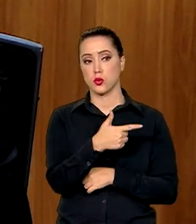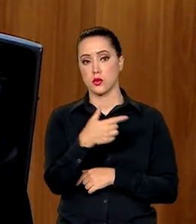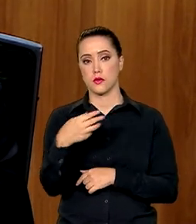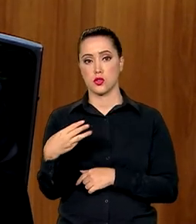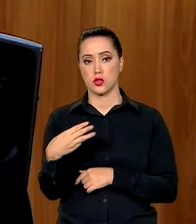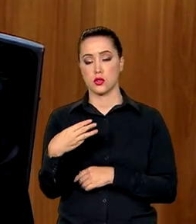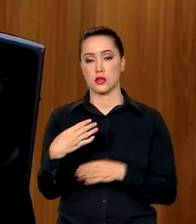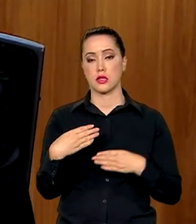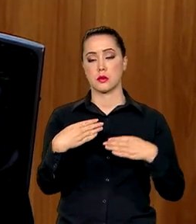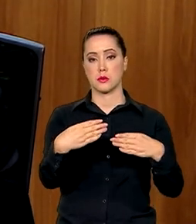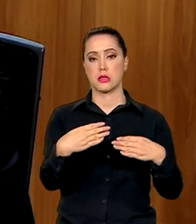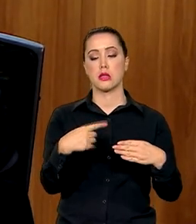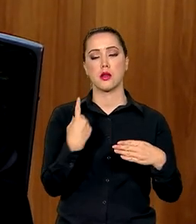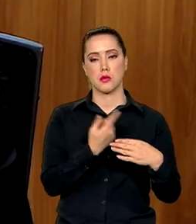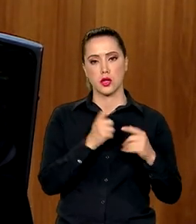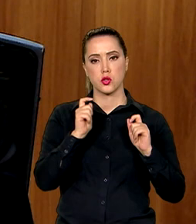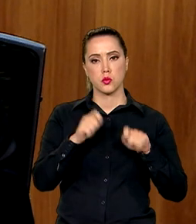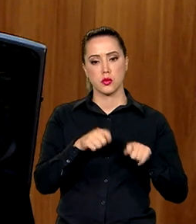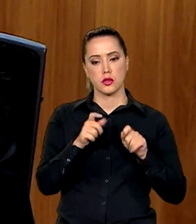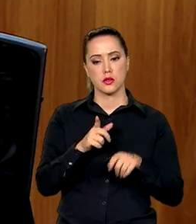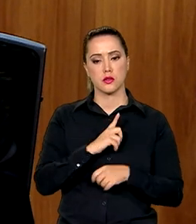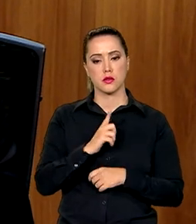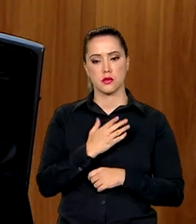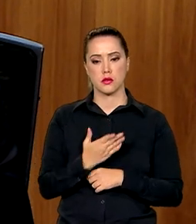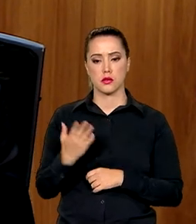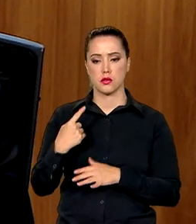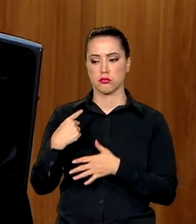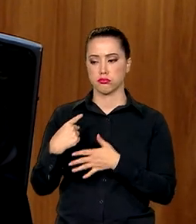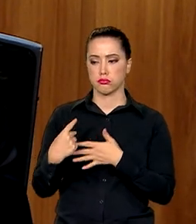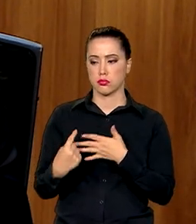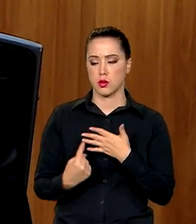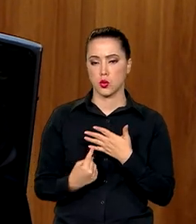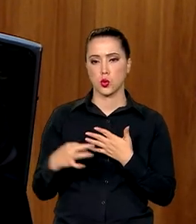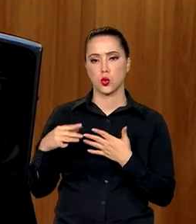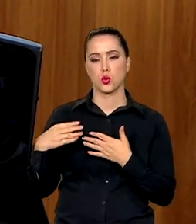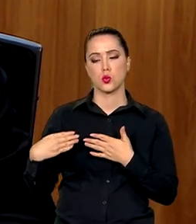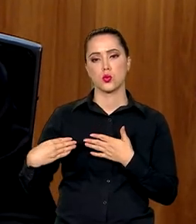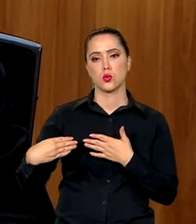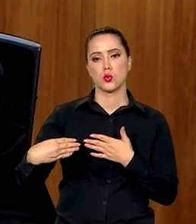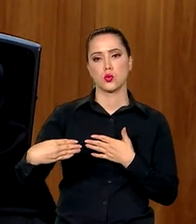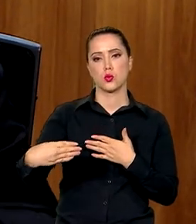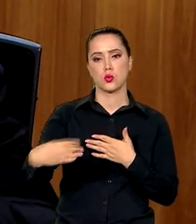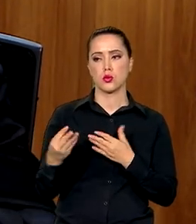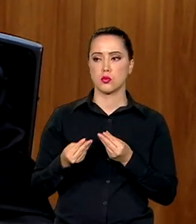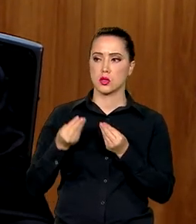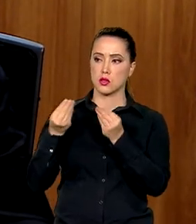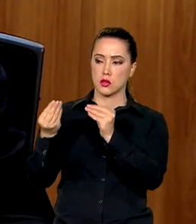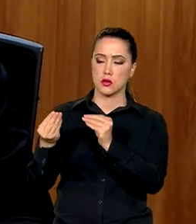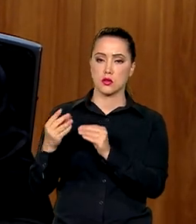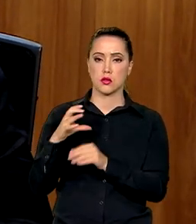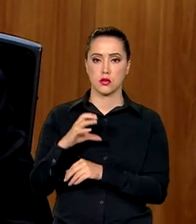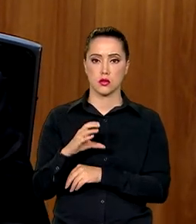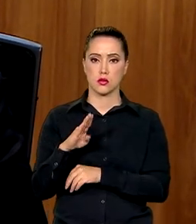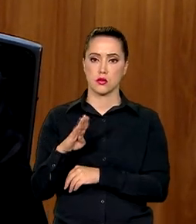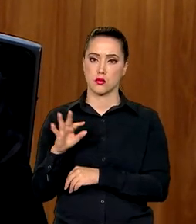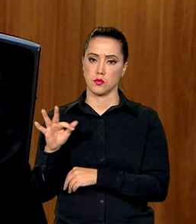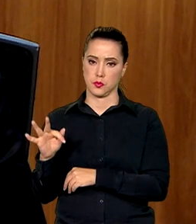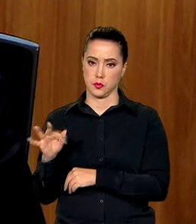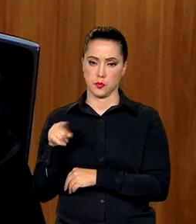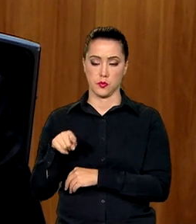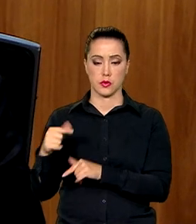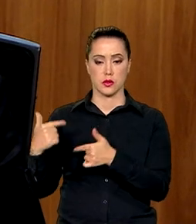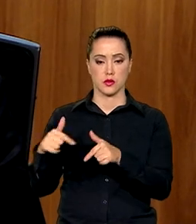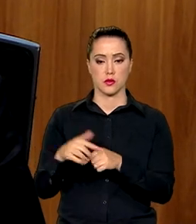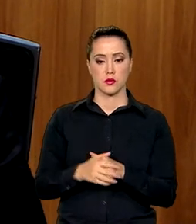Ministérios para que nós pudéssemos ter as garantias de todos os Ministérios e entregar A CBF essa